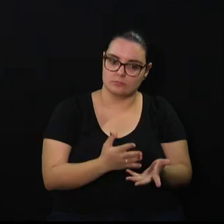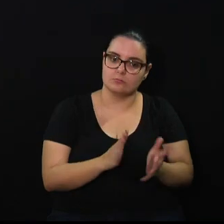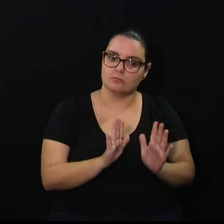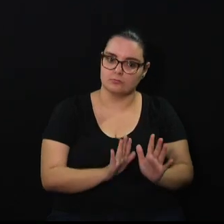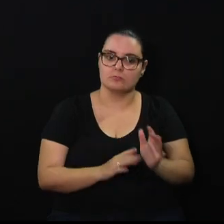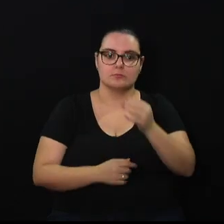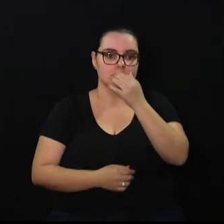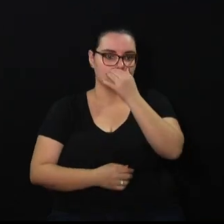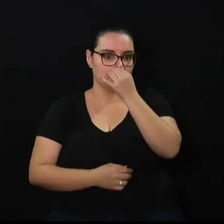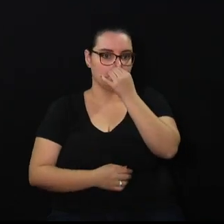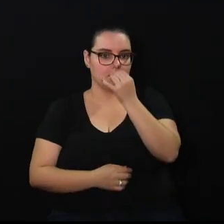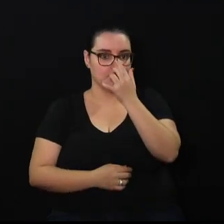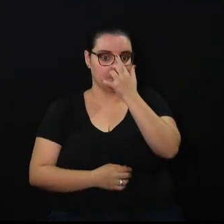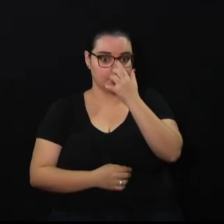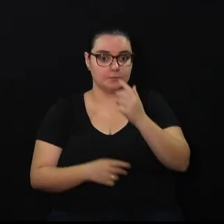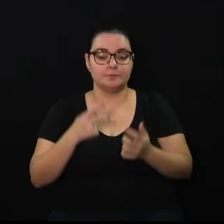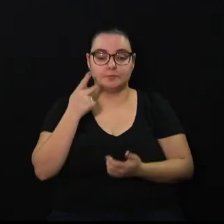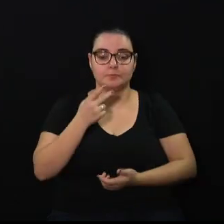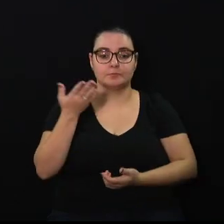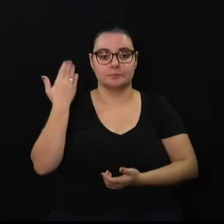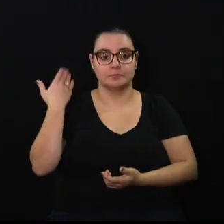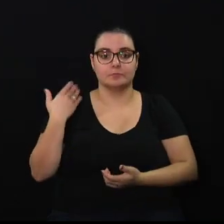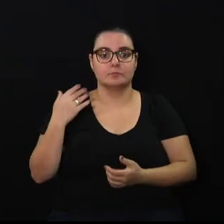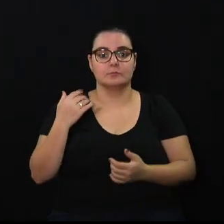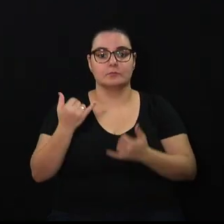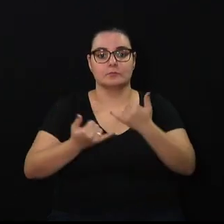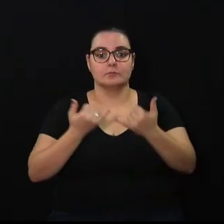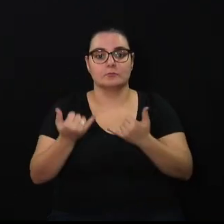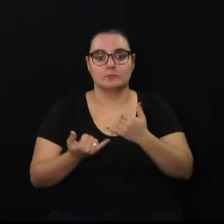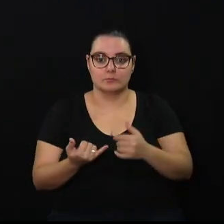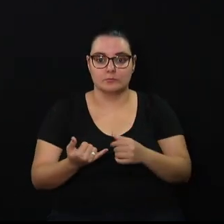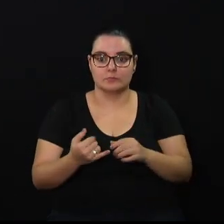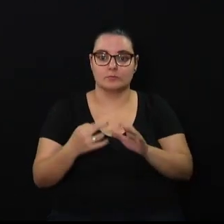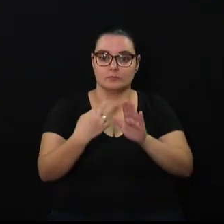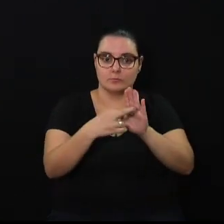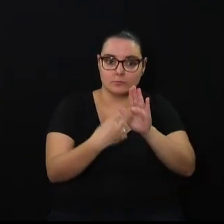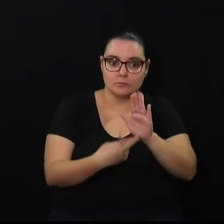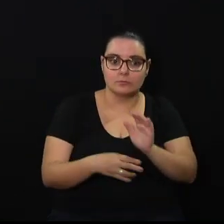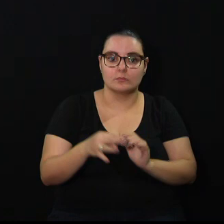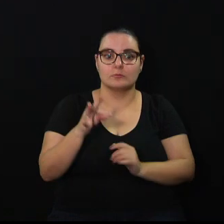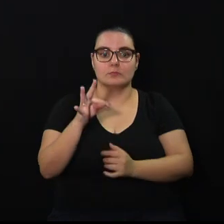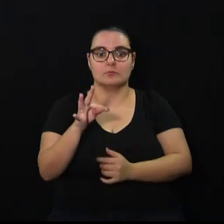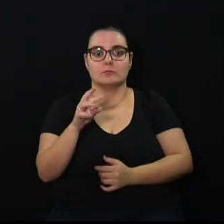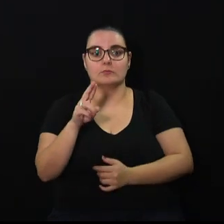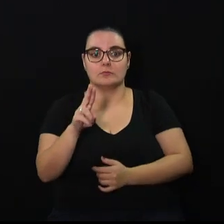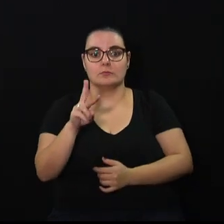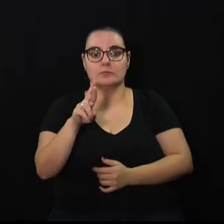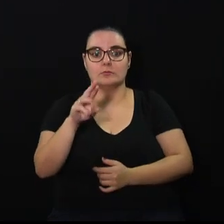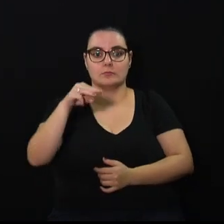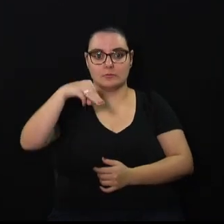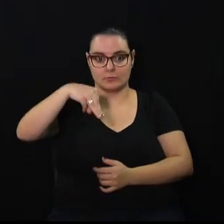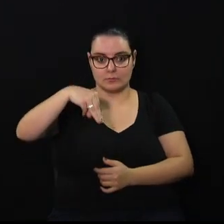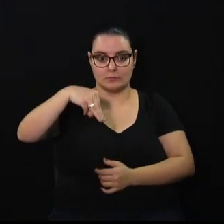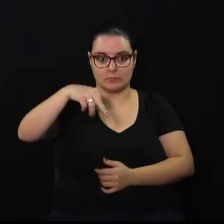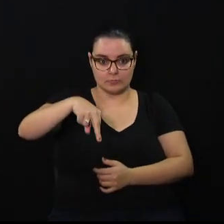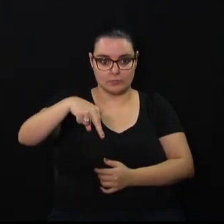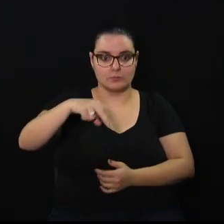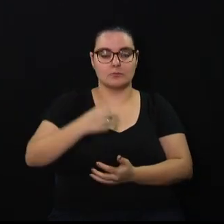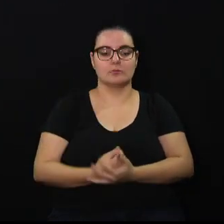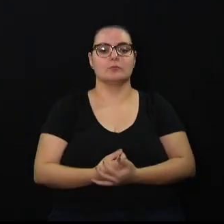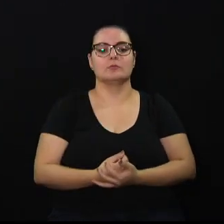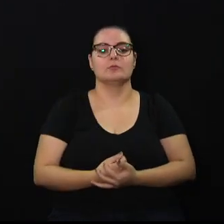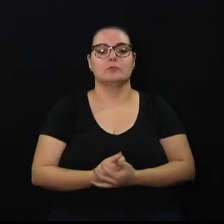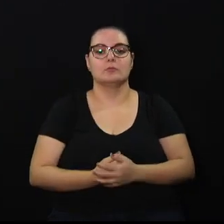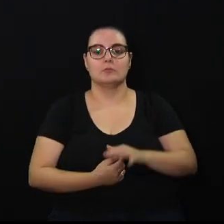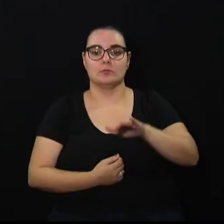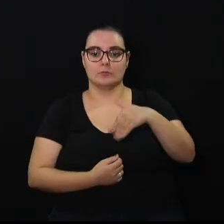então como eu falei um pouquinho atrás jogos de regras né ou seja jogos de turno são jogos em que a criança quando